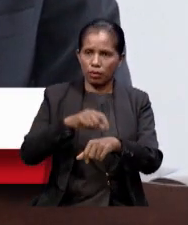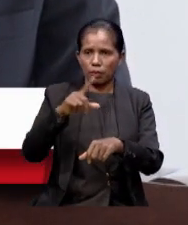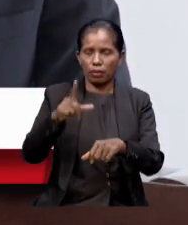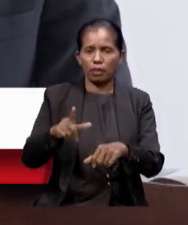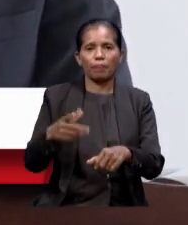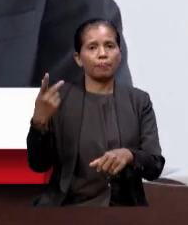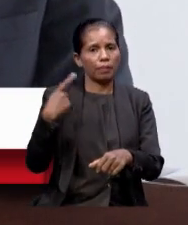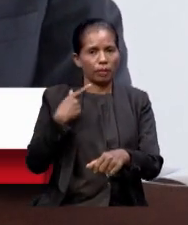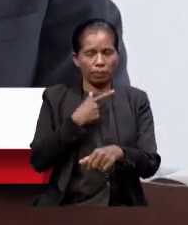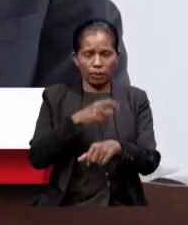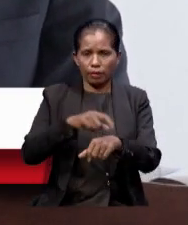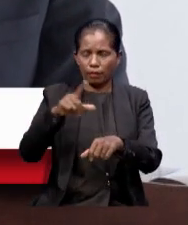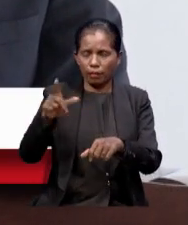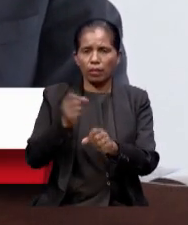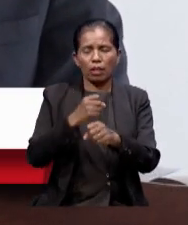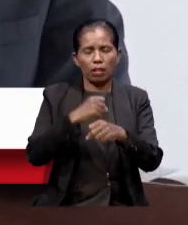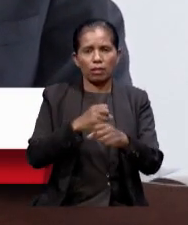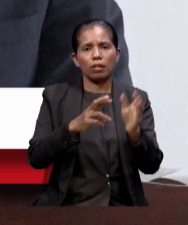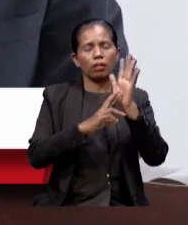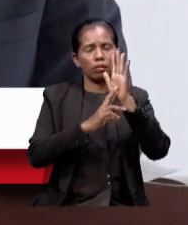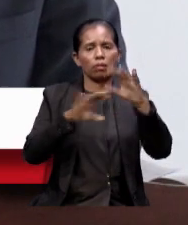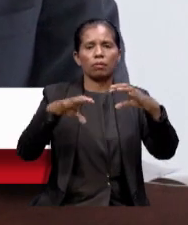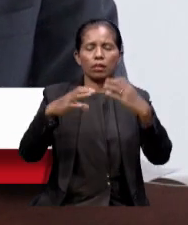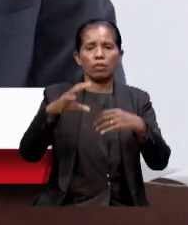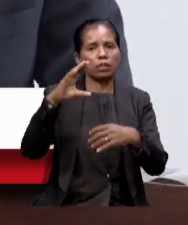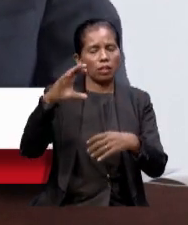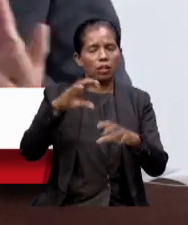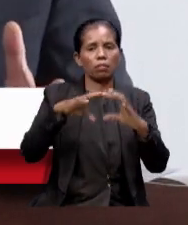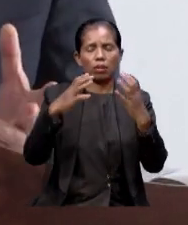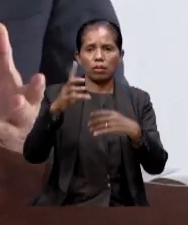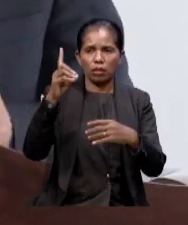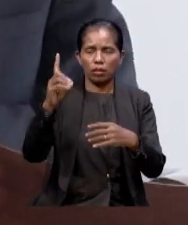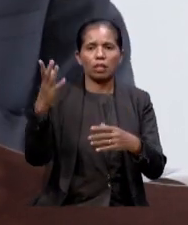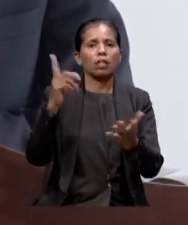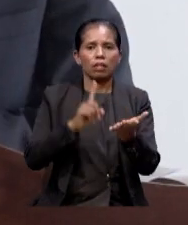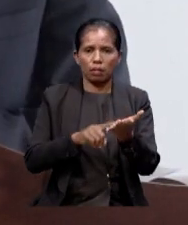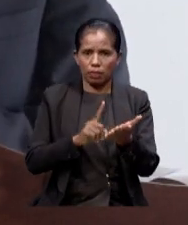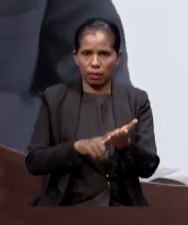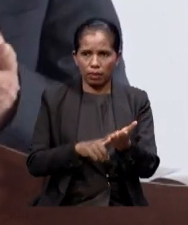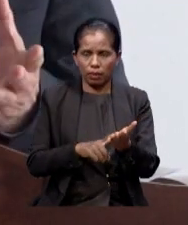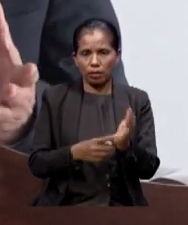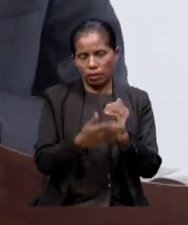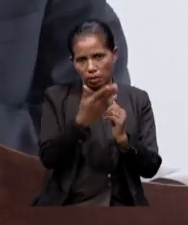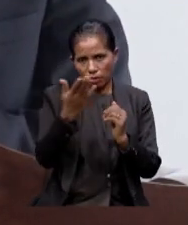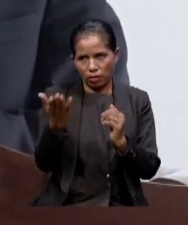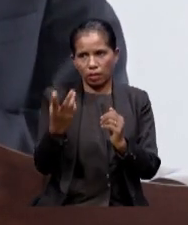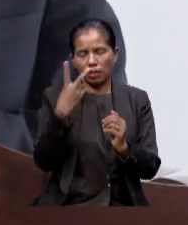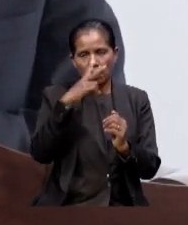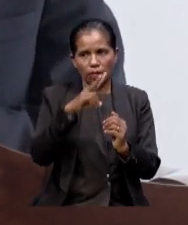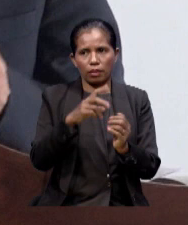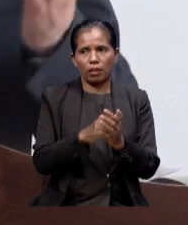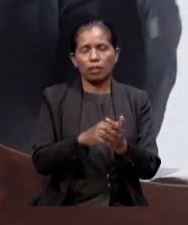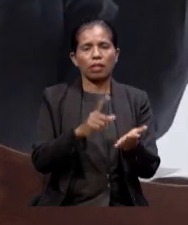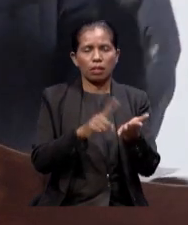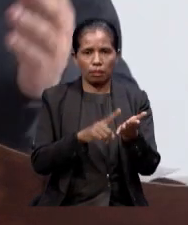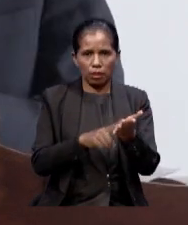Parlamento nacional harol sirania relatório comissão C, comissão D e debate. Ita pode ser a rasik grava, debate ser